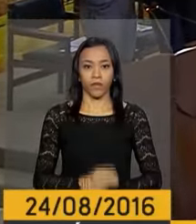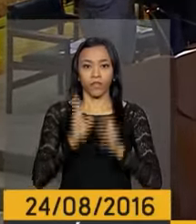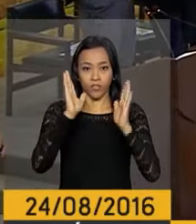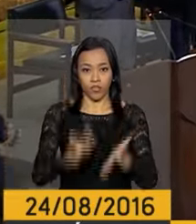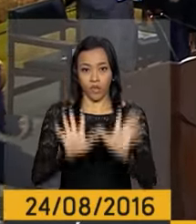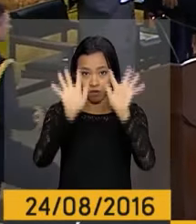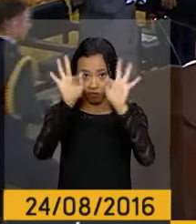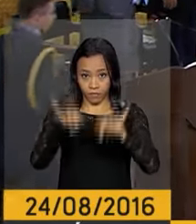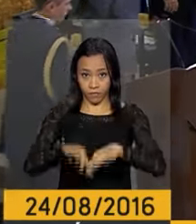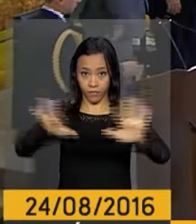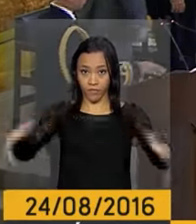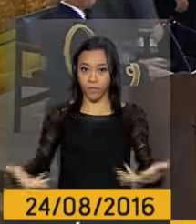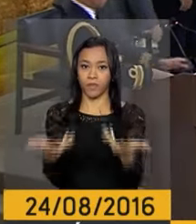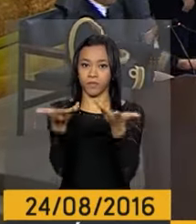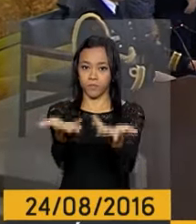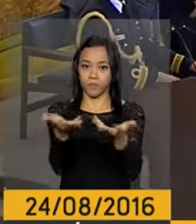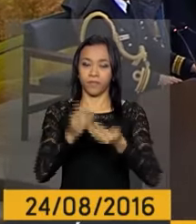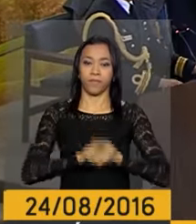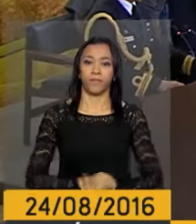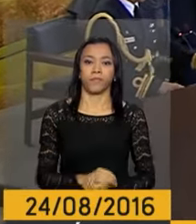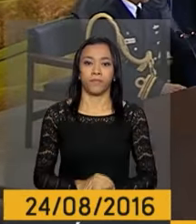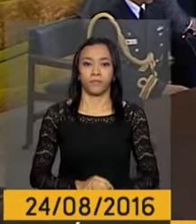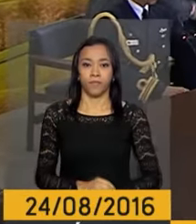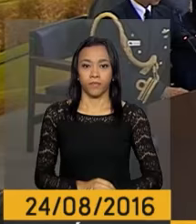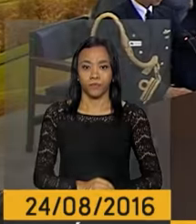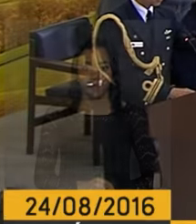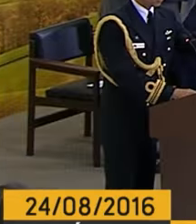está encerrada esta cerimônia.